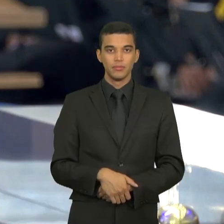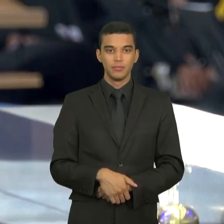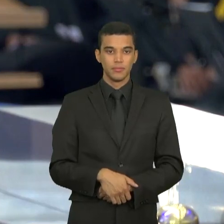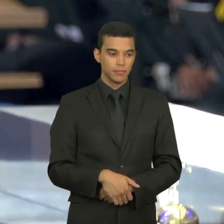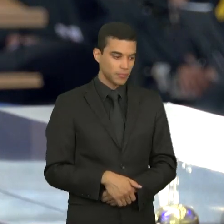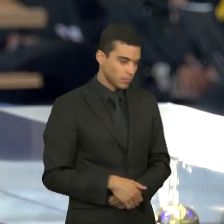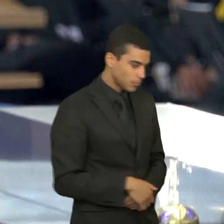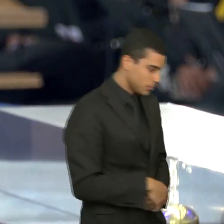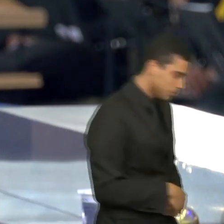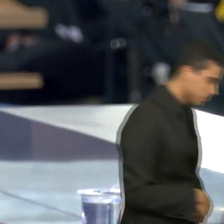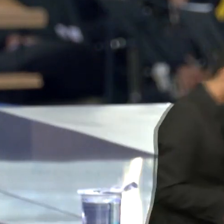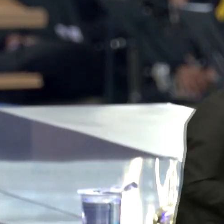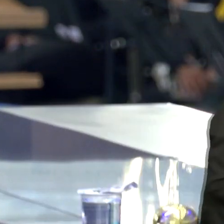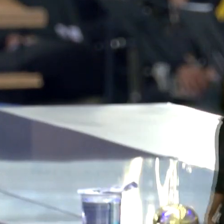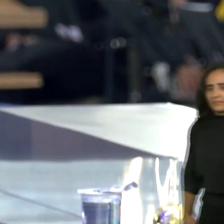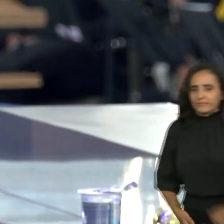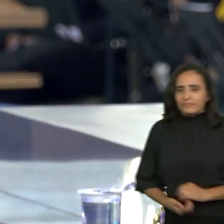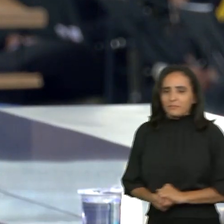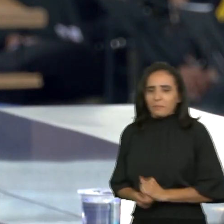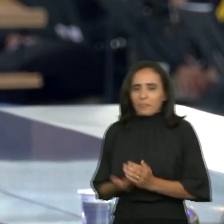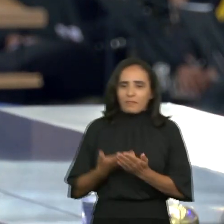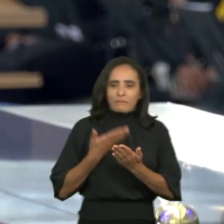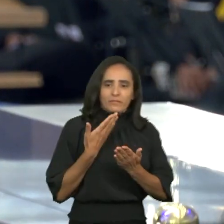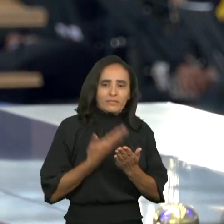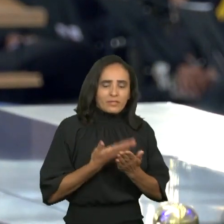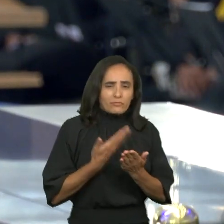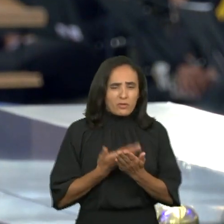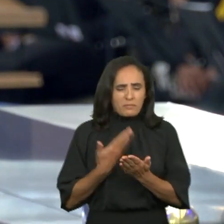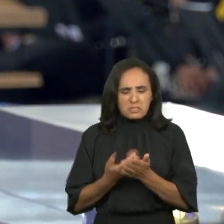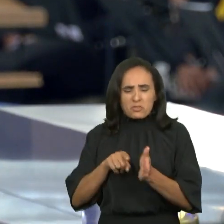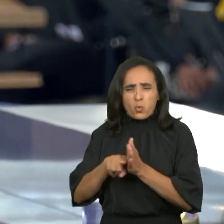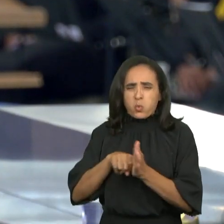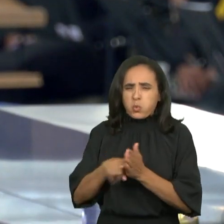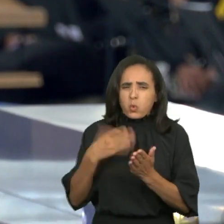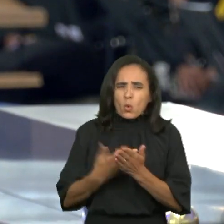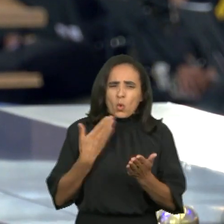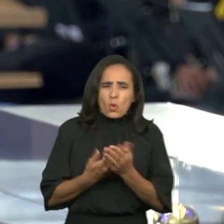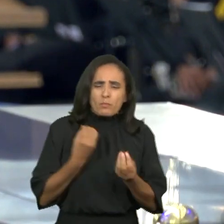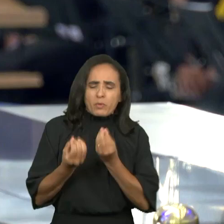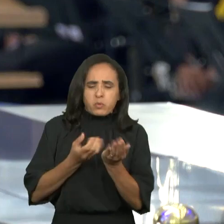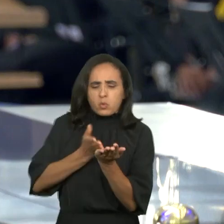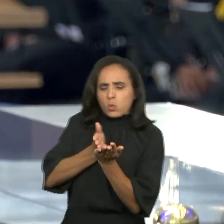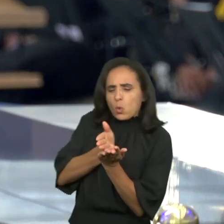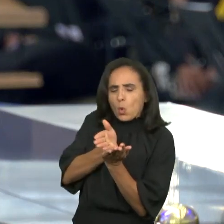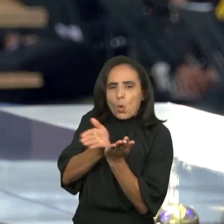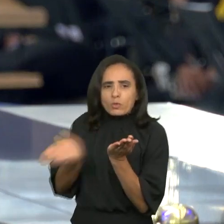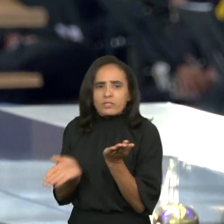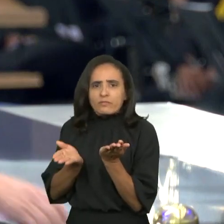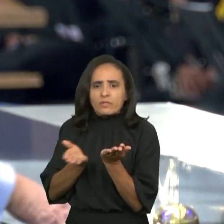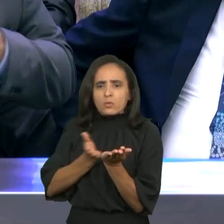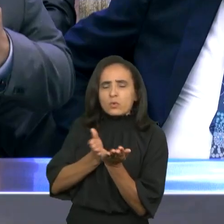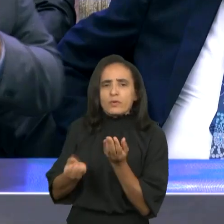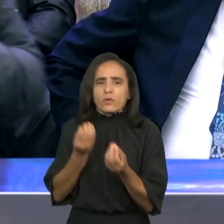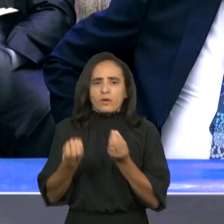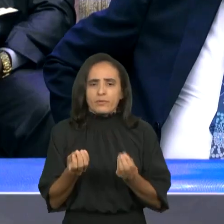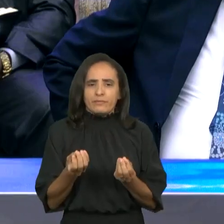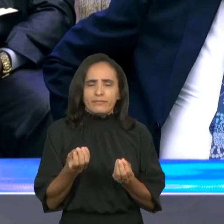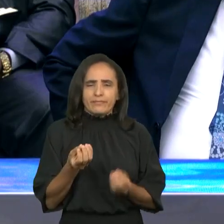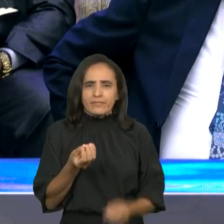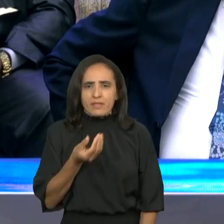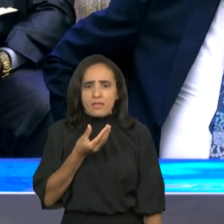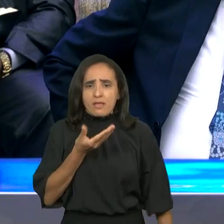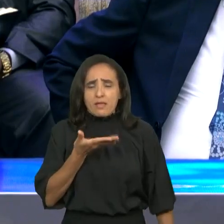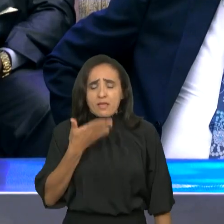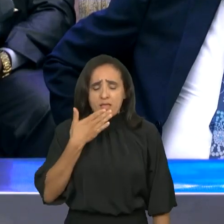no original eu fui buscar a palavra original Pastor Ailton a palavra é desviará a criança que é que